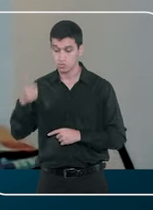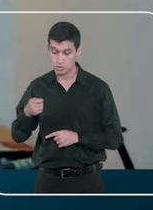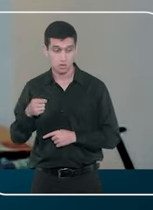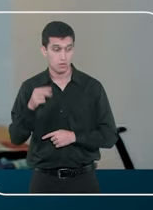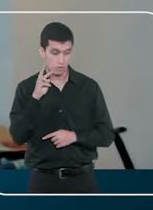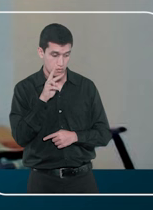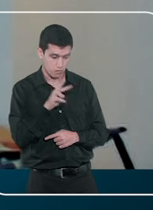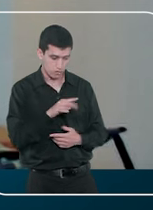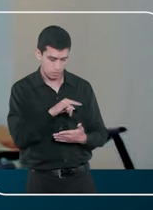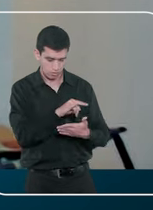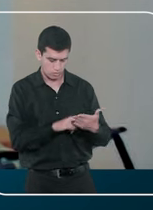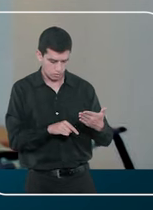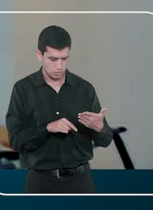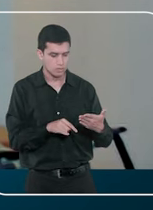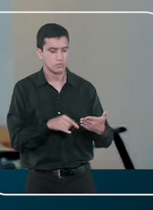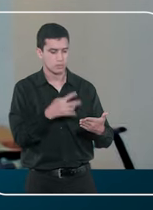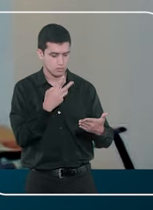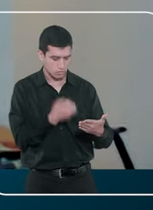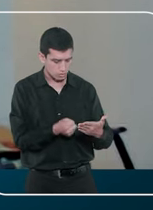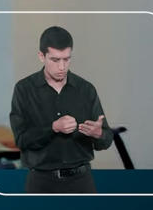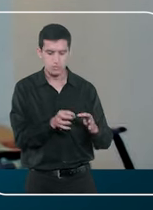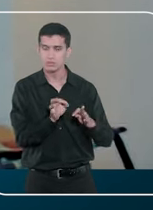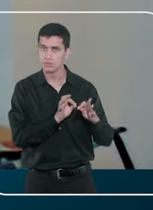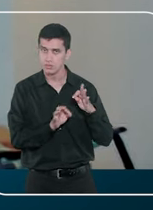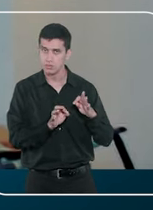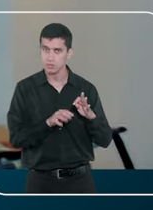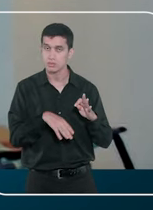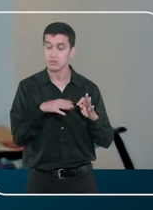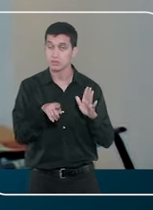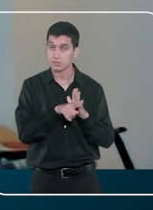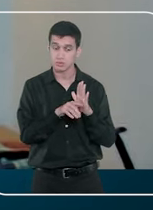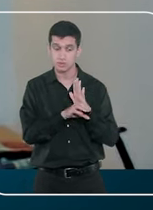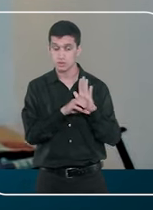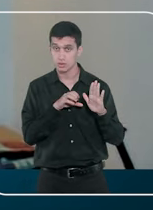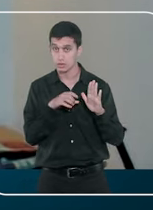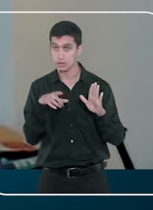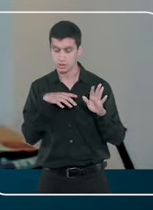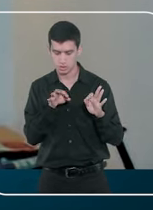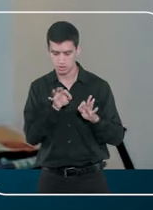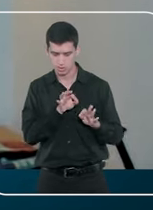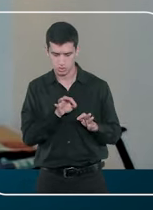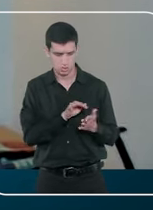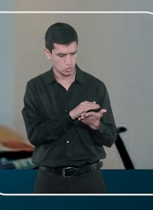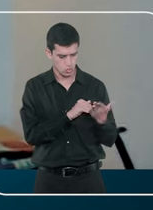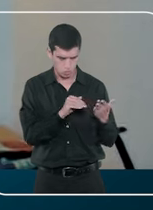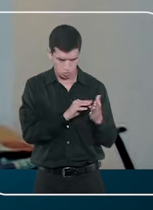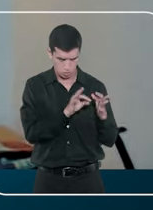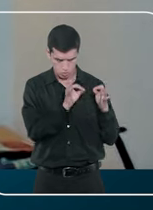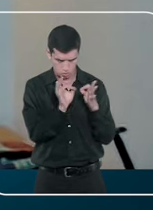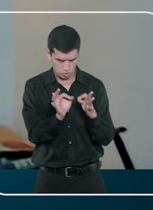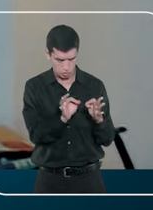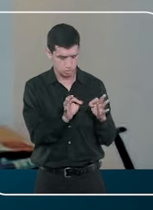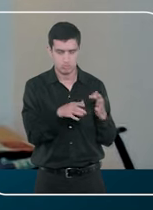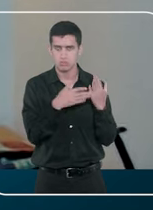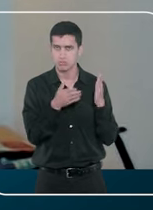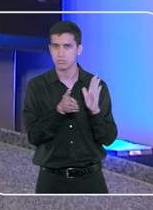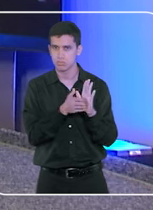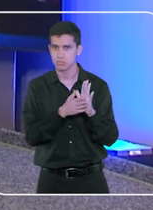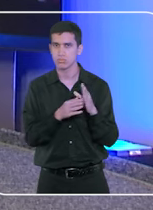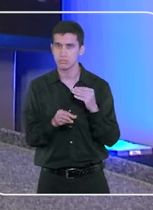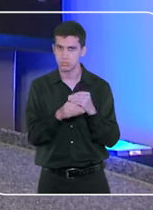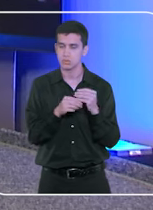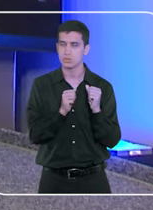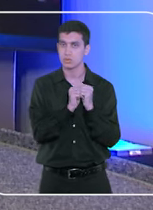lavrado um termo de confidencialidade, essas cláusulas sejam construídas e então apresentado à homologação. Uma